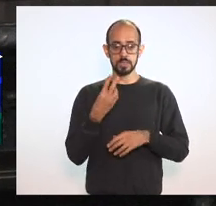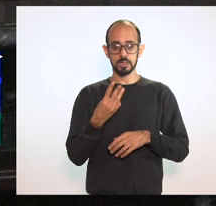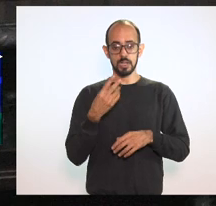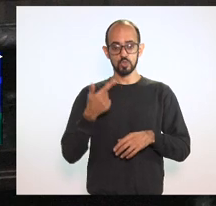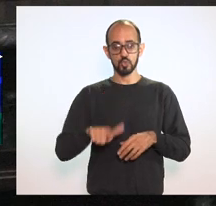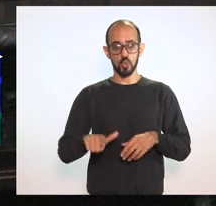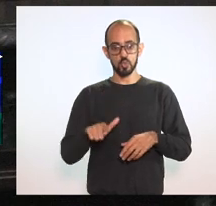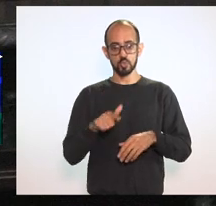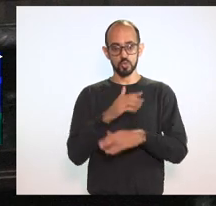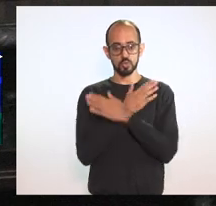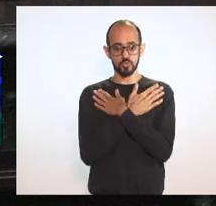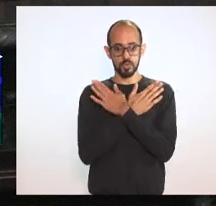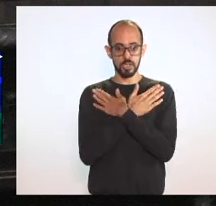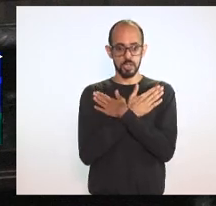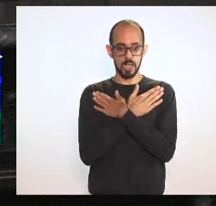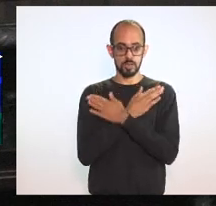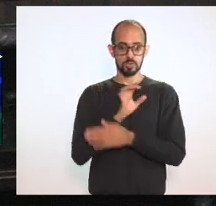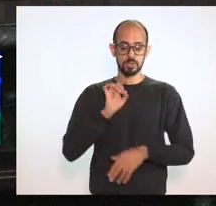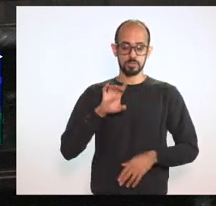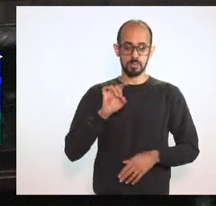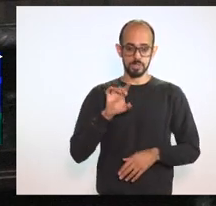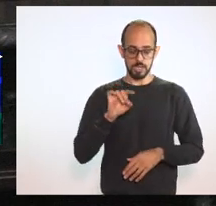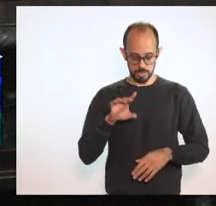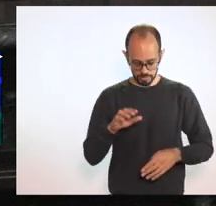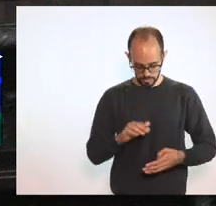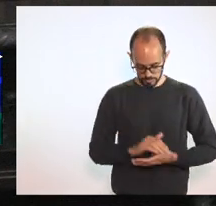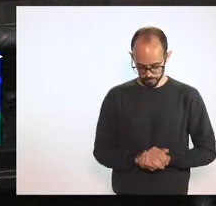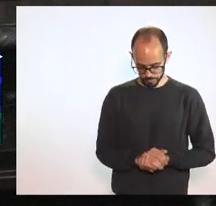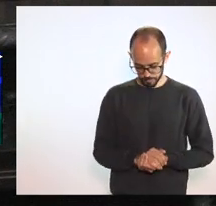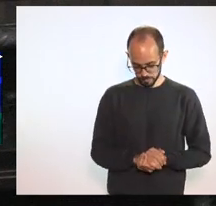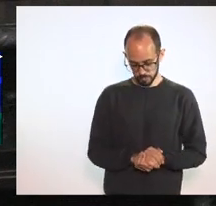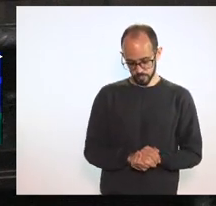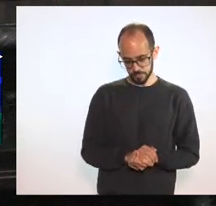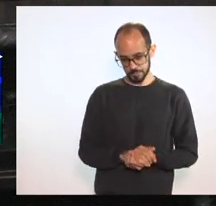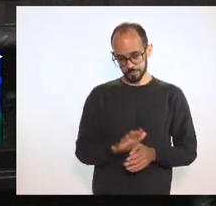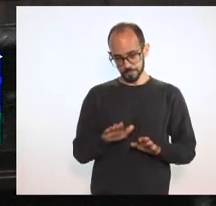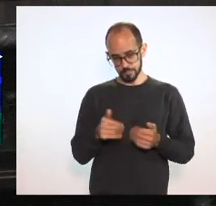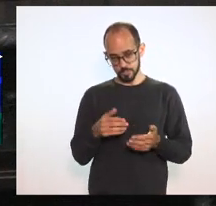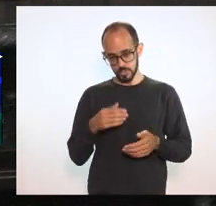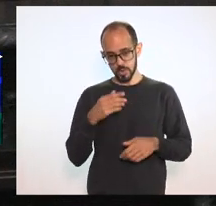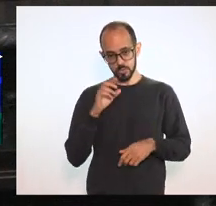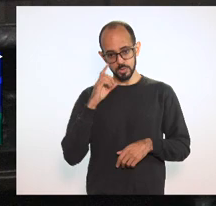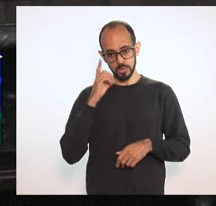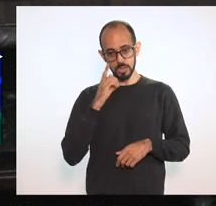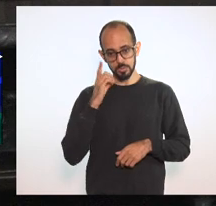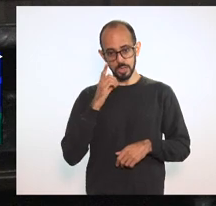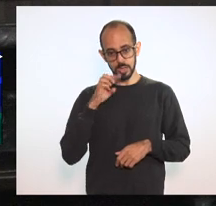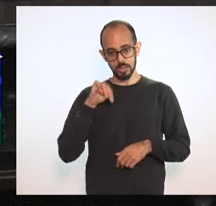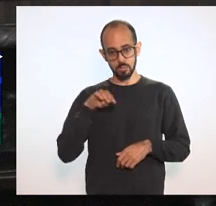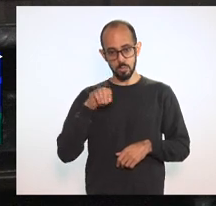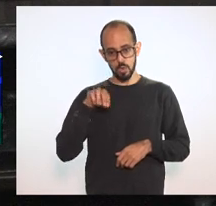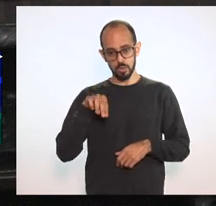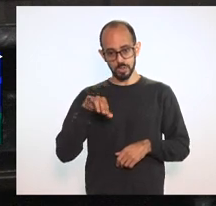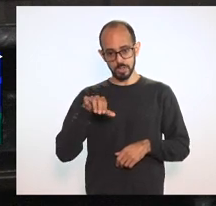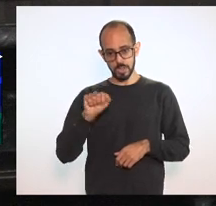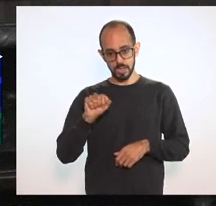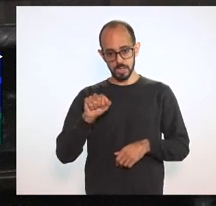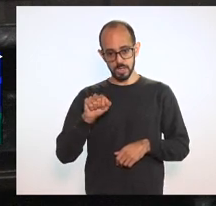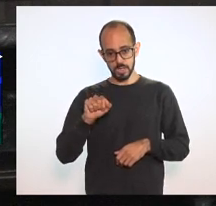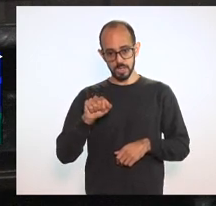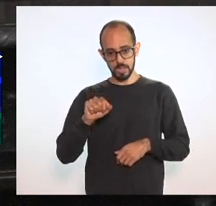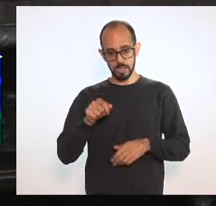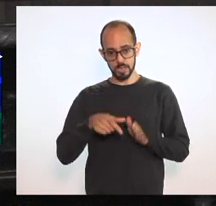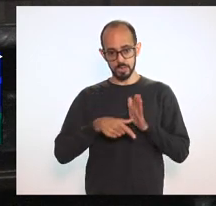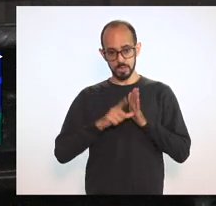outros feriados excepcionalmente E aí Deputado da Mônica Francisco antecipar feriados que já existem que já são